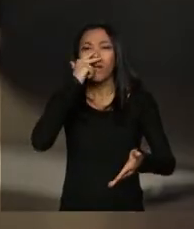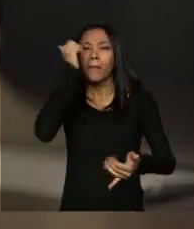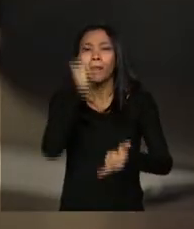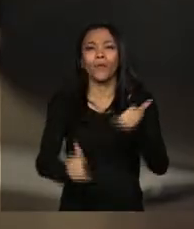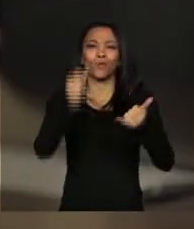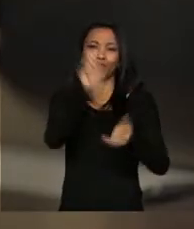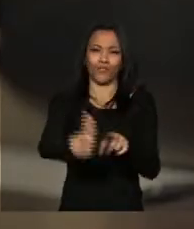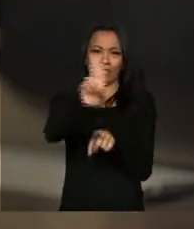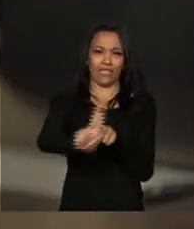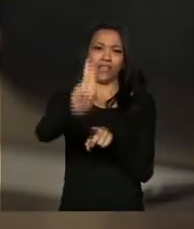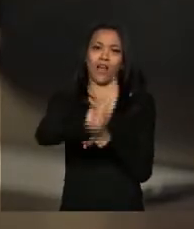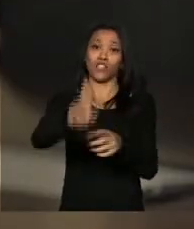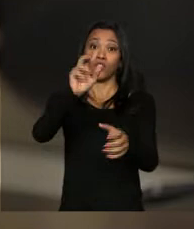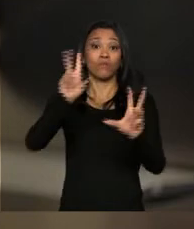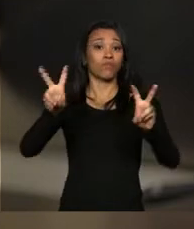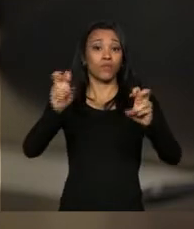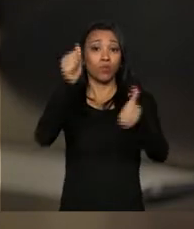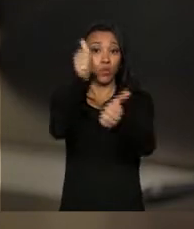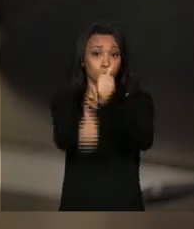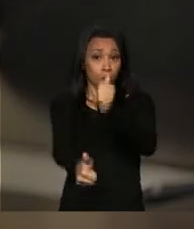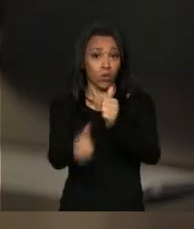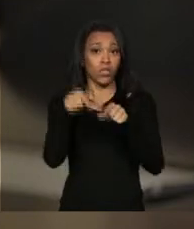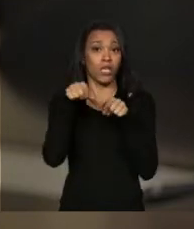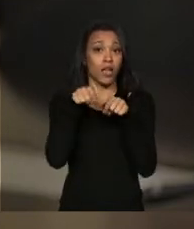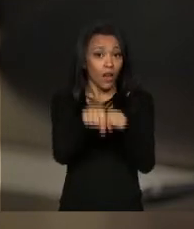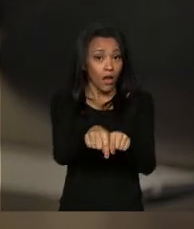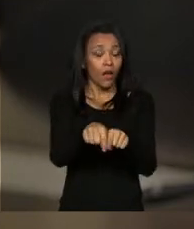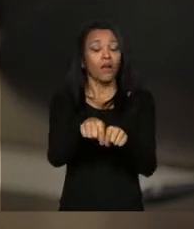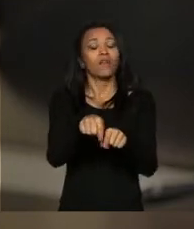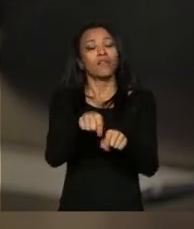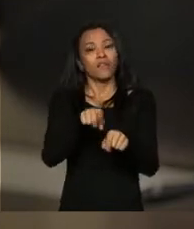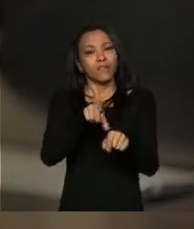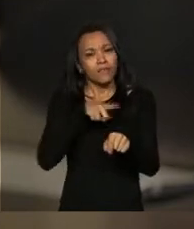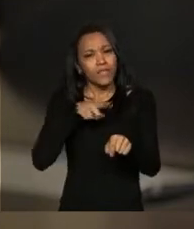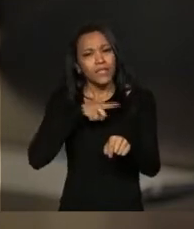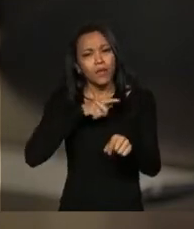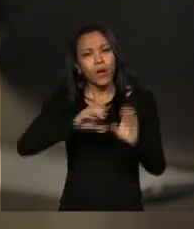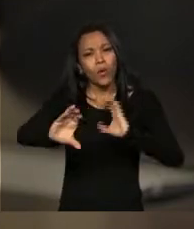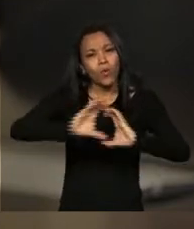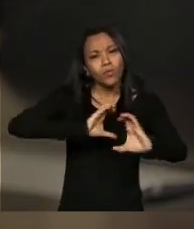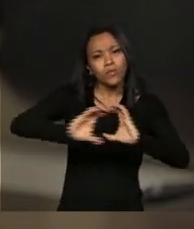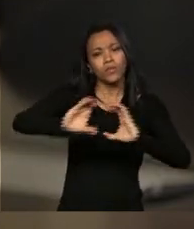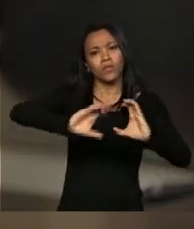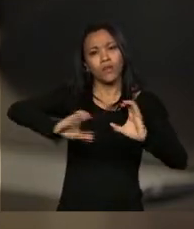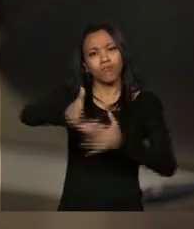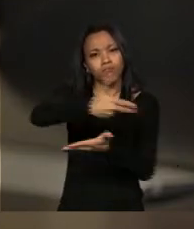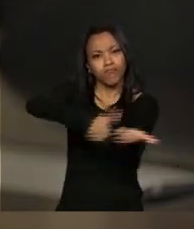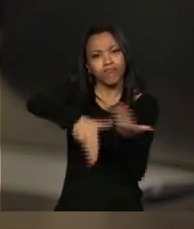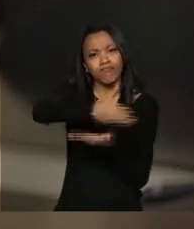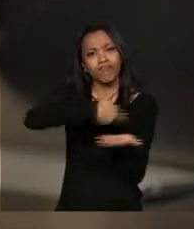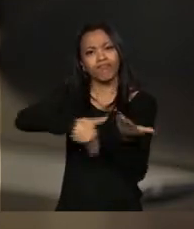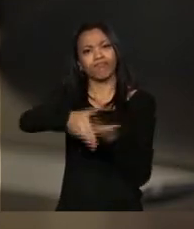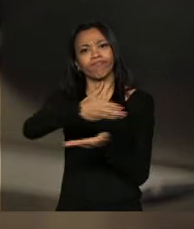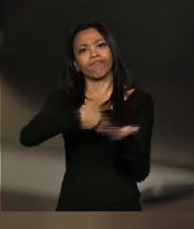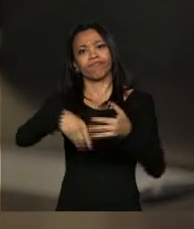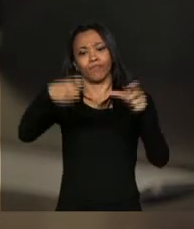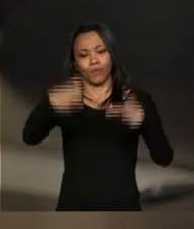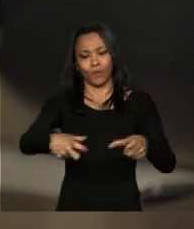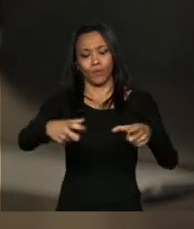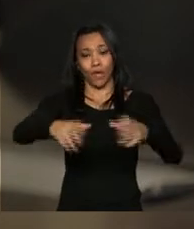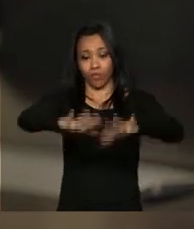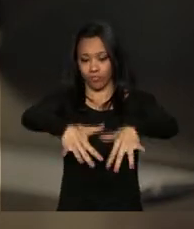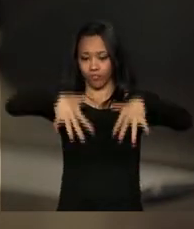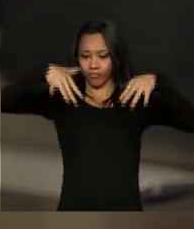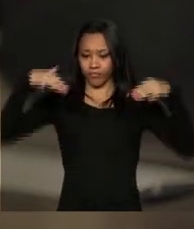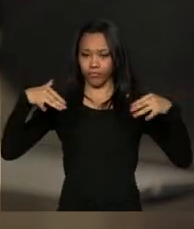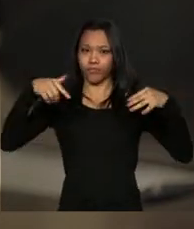Dali sairão, haverá uma relação, uma comunicação entre os espaços nos estados, essa